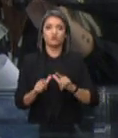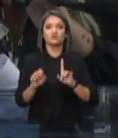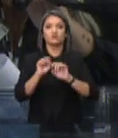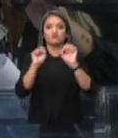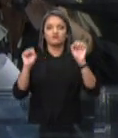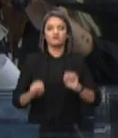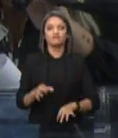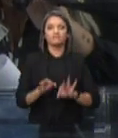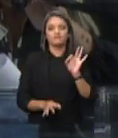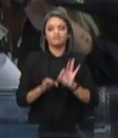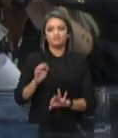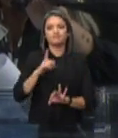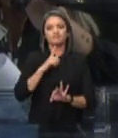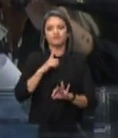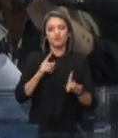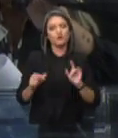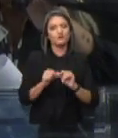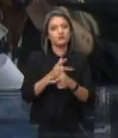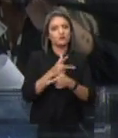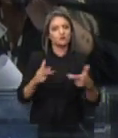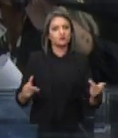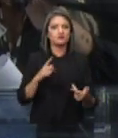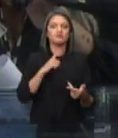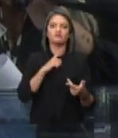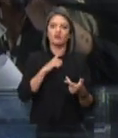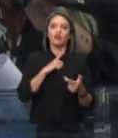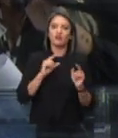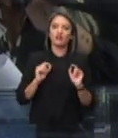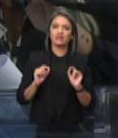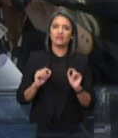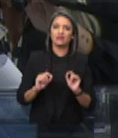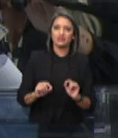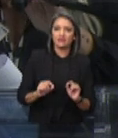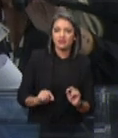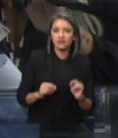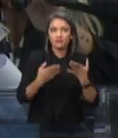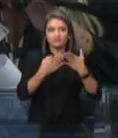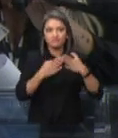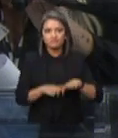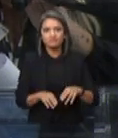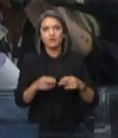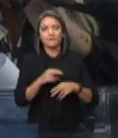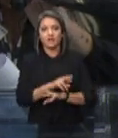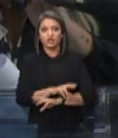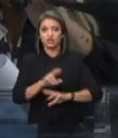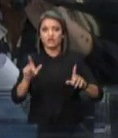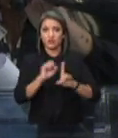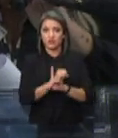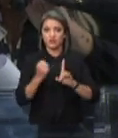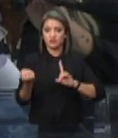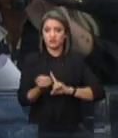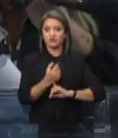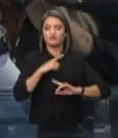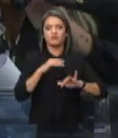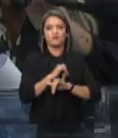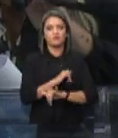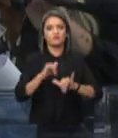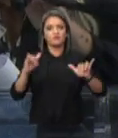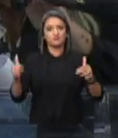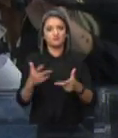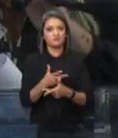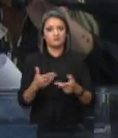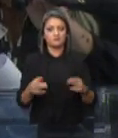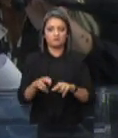reconheça e promovam ações reparatórias diante dos marcadores da diferenças sociais que reverberam as assimetrias